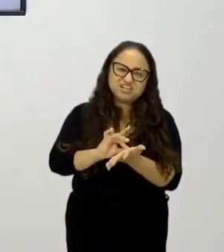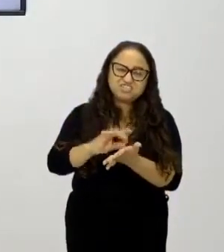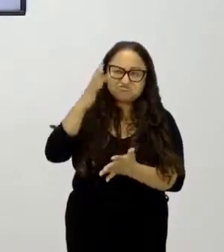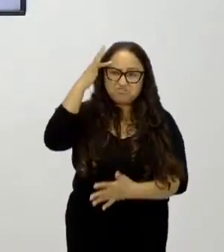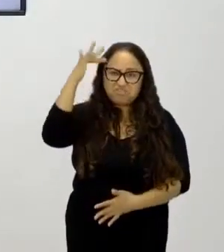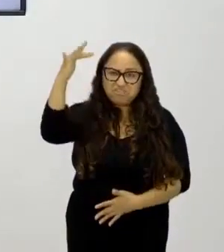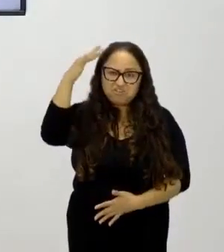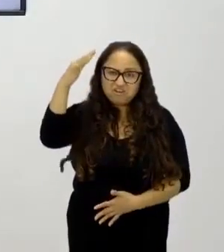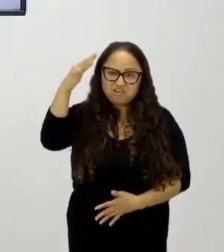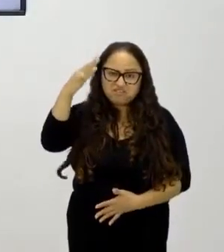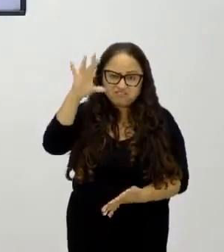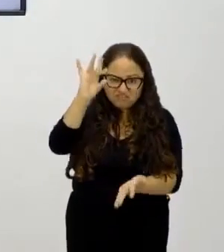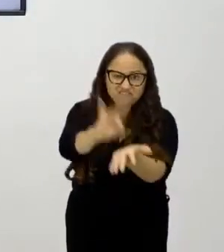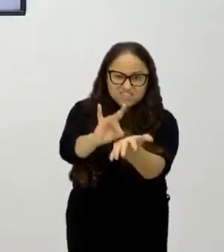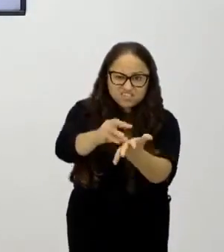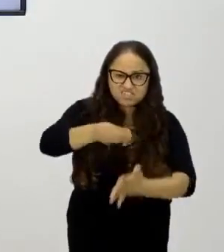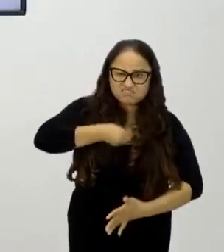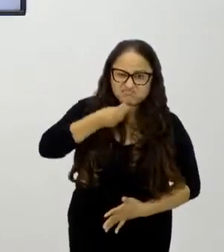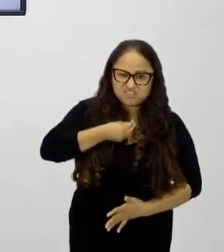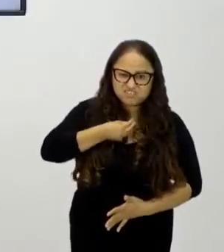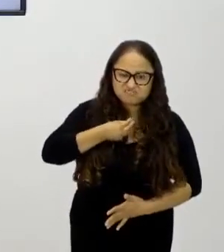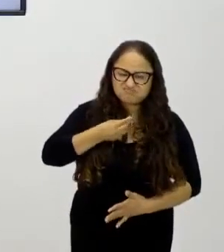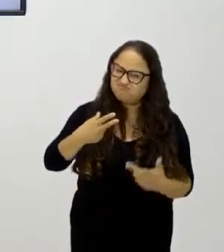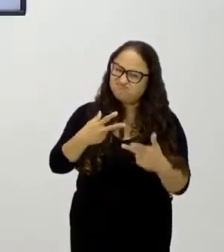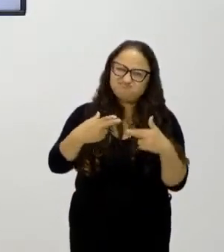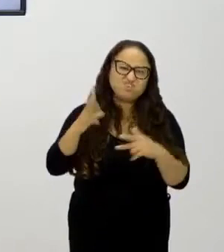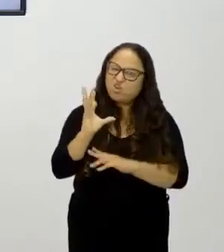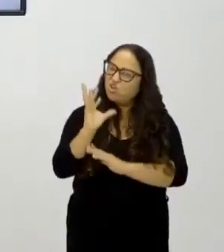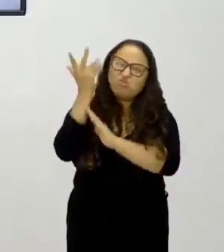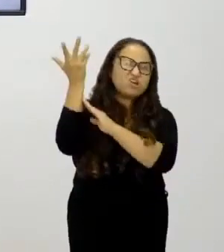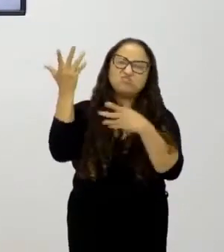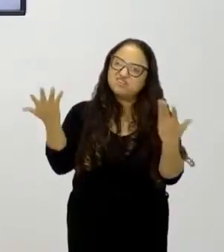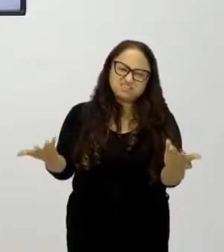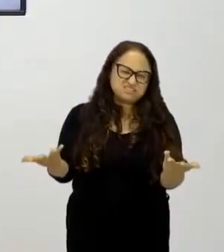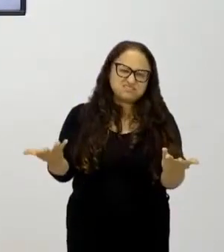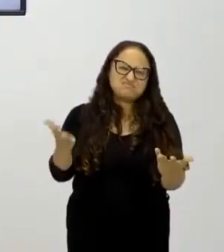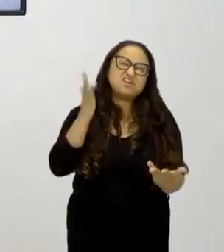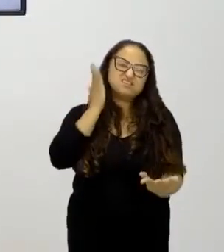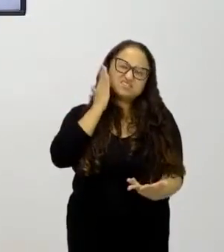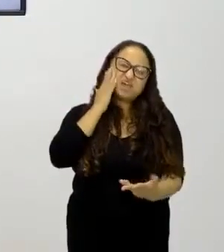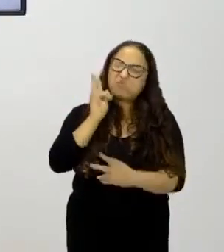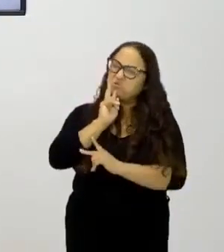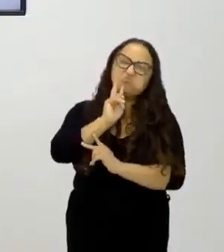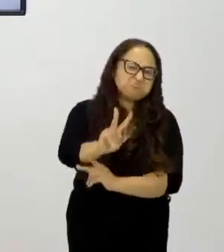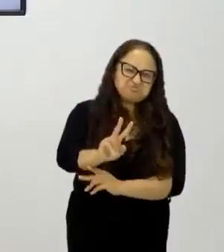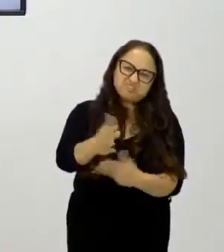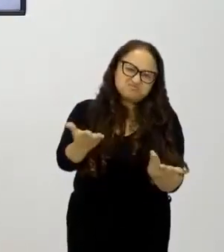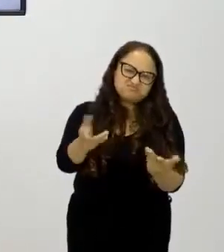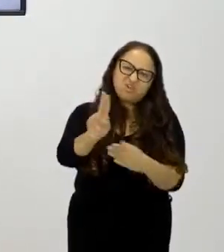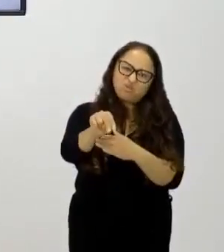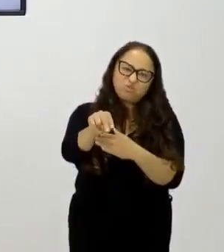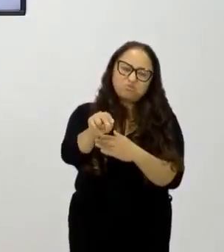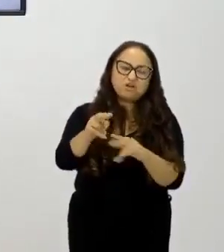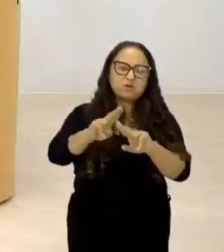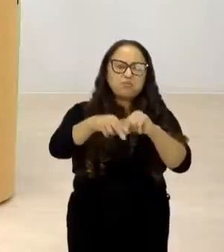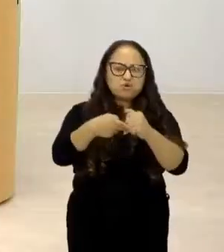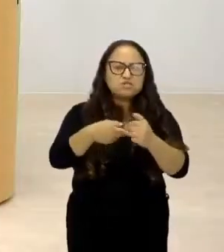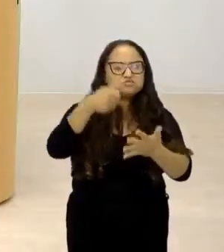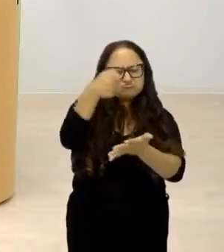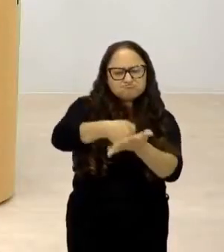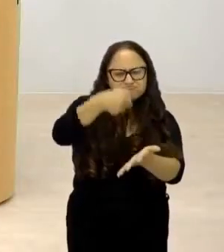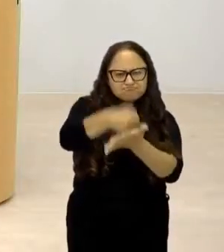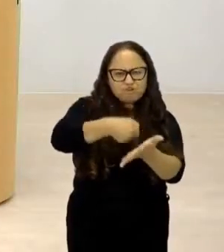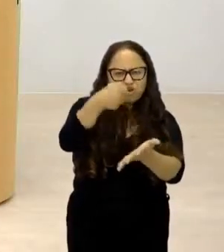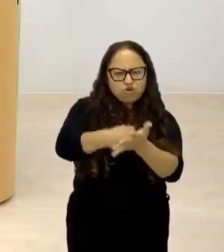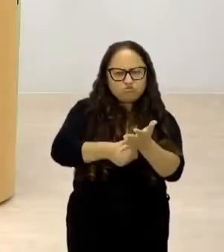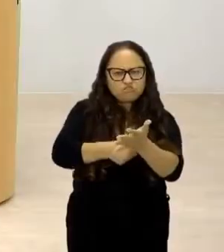real life, we don't see that very much. Né? Na vida real, a gente acaba não vendo muito isso. E é por isso que a gente tem que